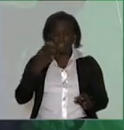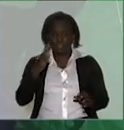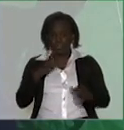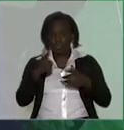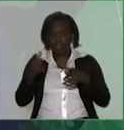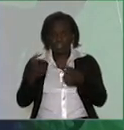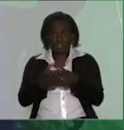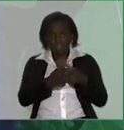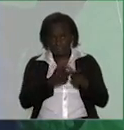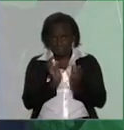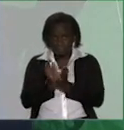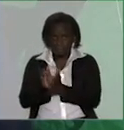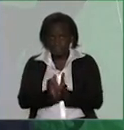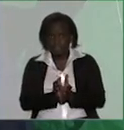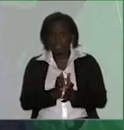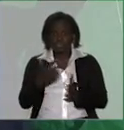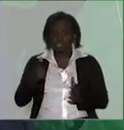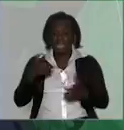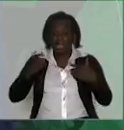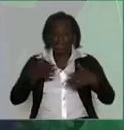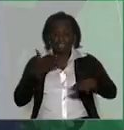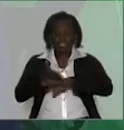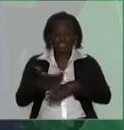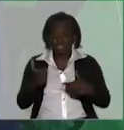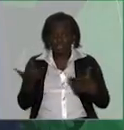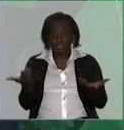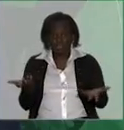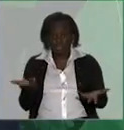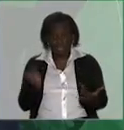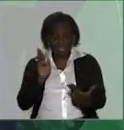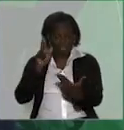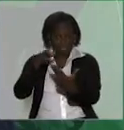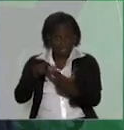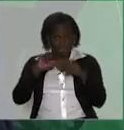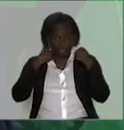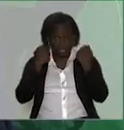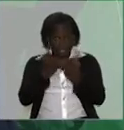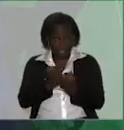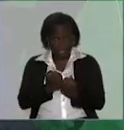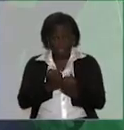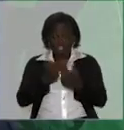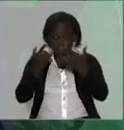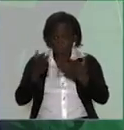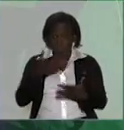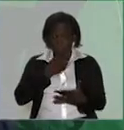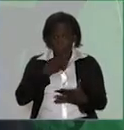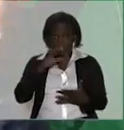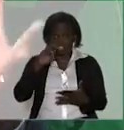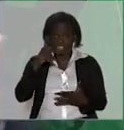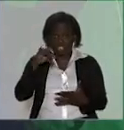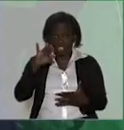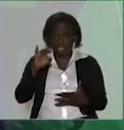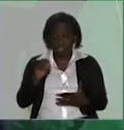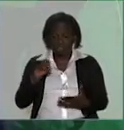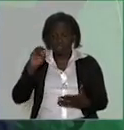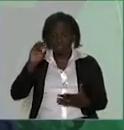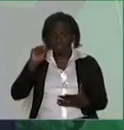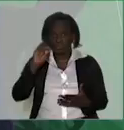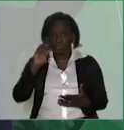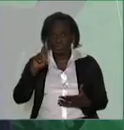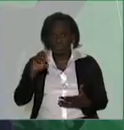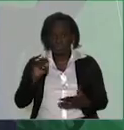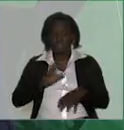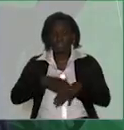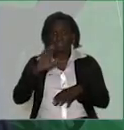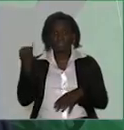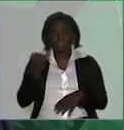Vasco e os pequenos clubes não ter onde jogar. A referência Maracanã, como disse o Chiquinho, como disse o Osório,